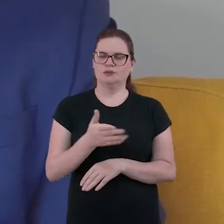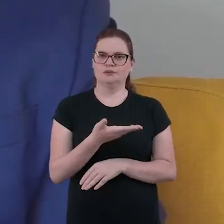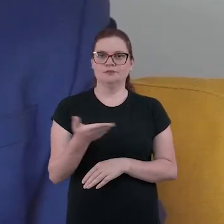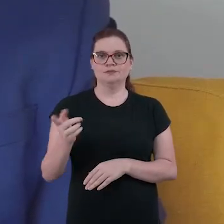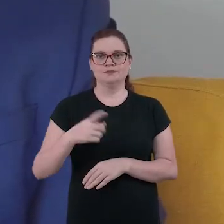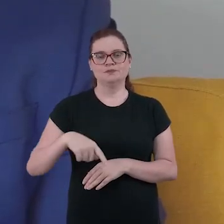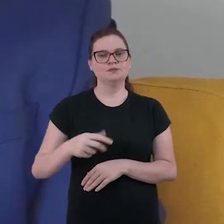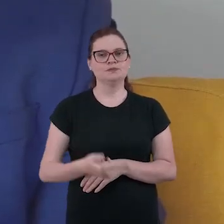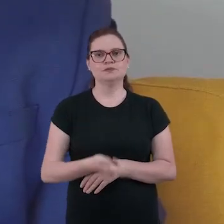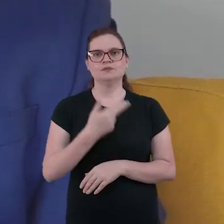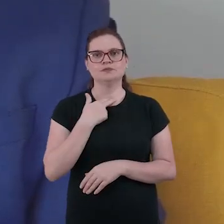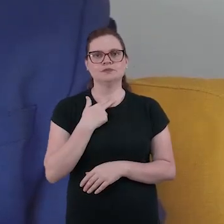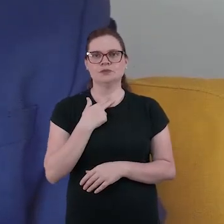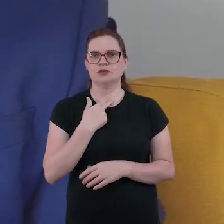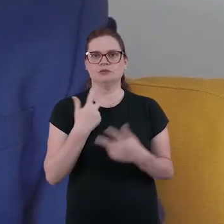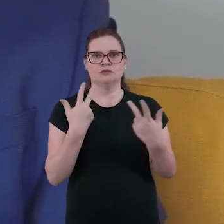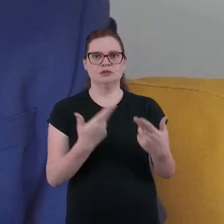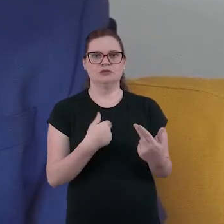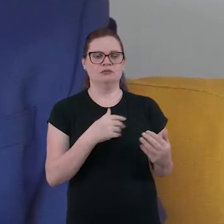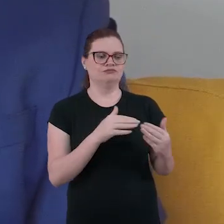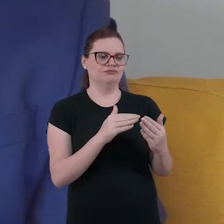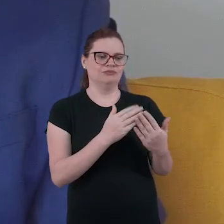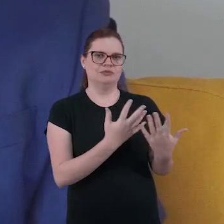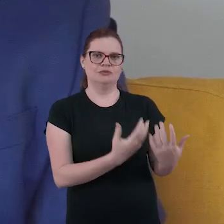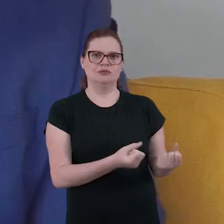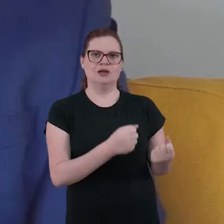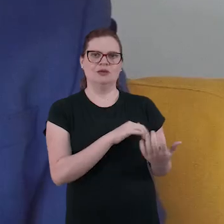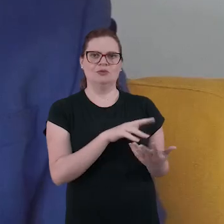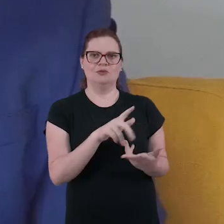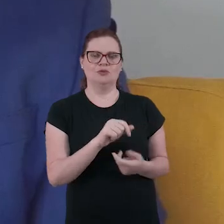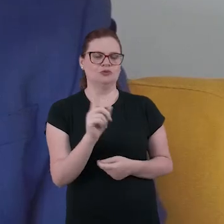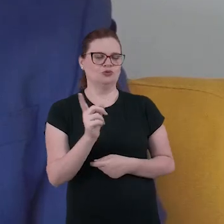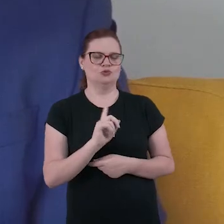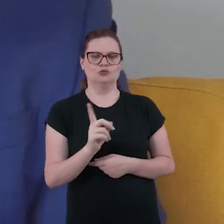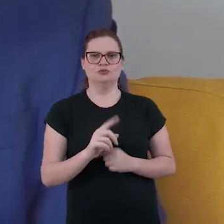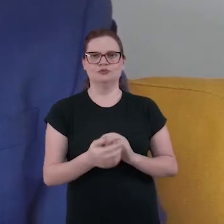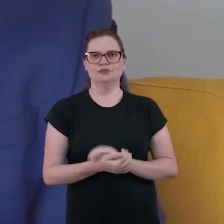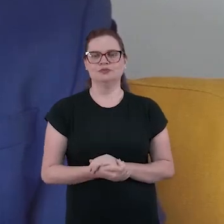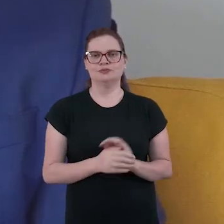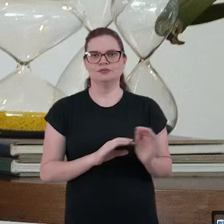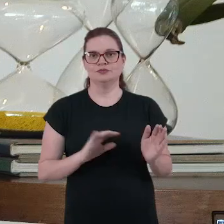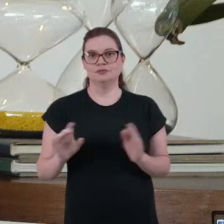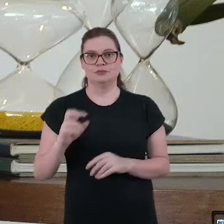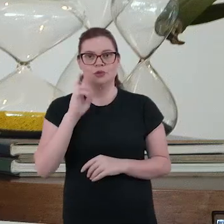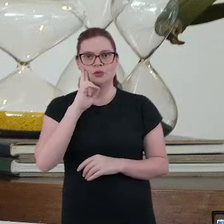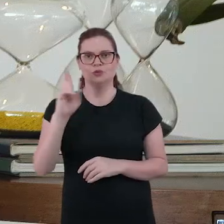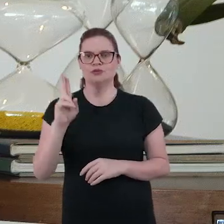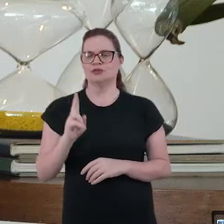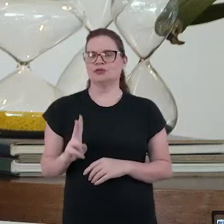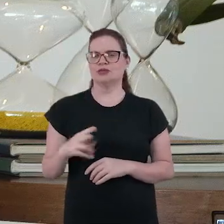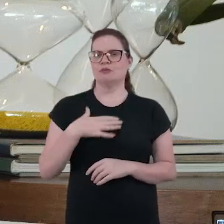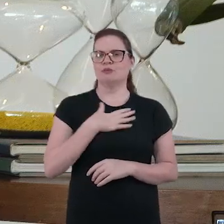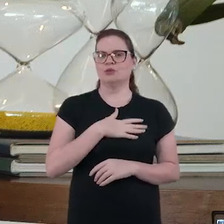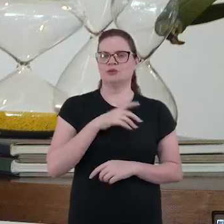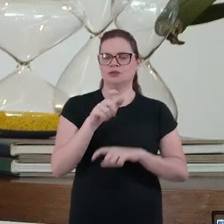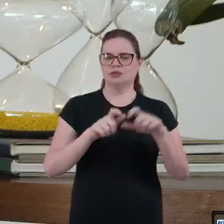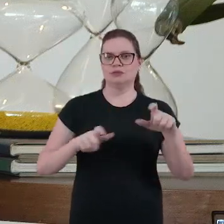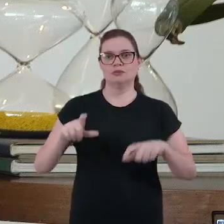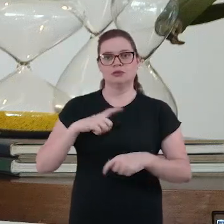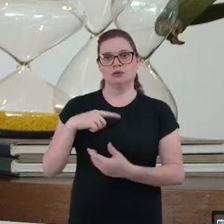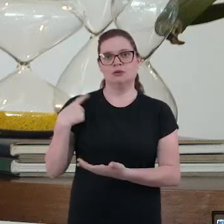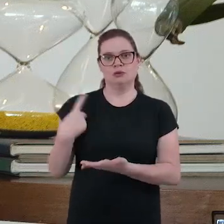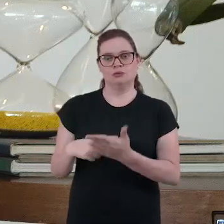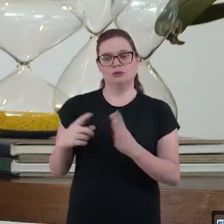nós, né? Não podemos fazer concessões em relação à nossa fé, em relação à nossa bênção. O Senhor sempre se agradou daquele que tem